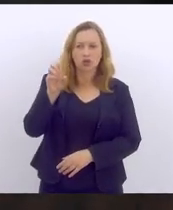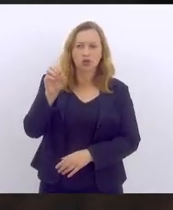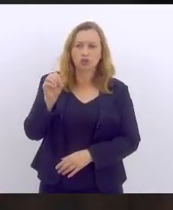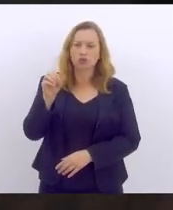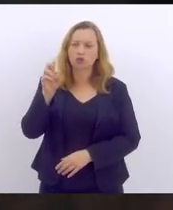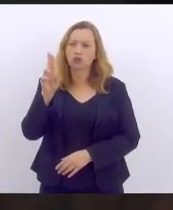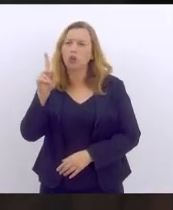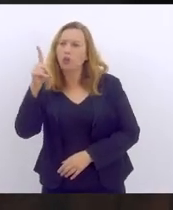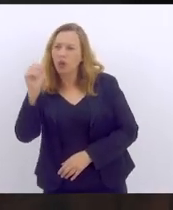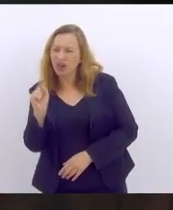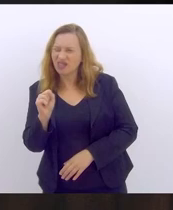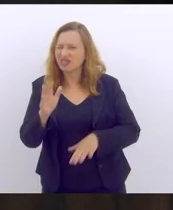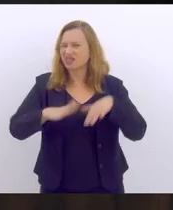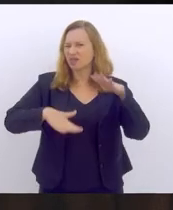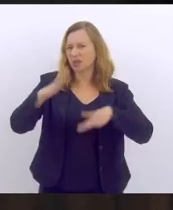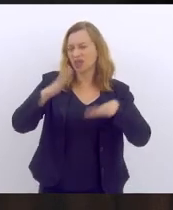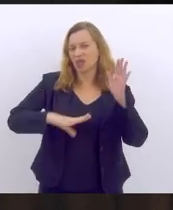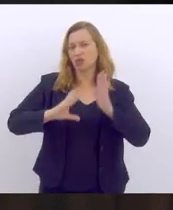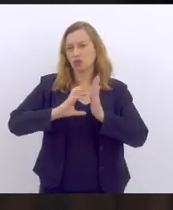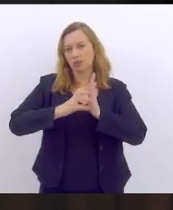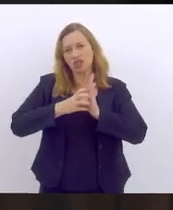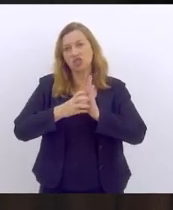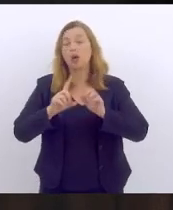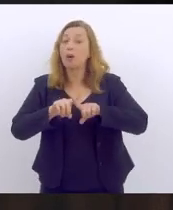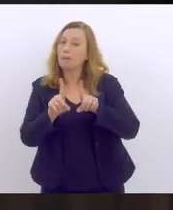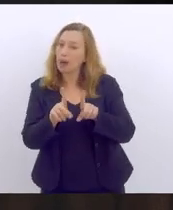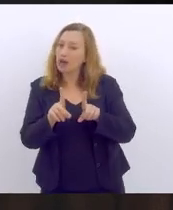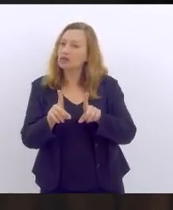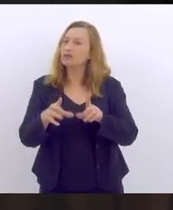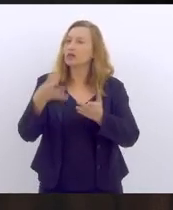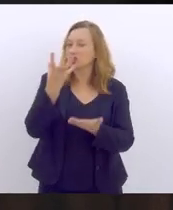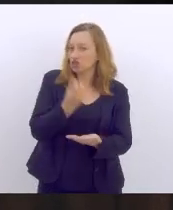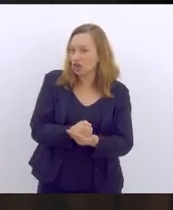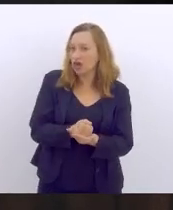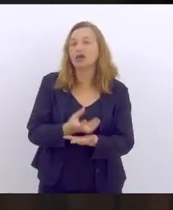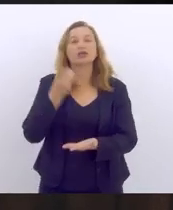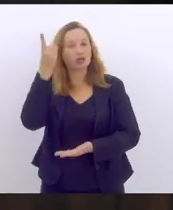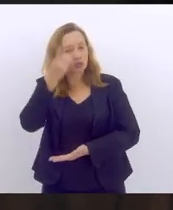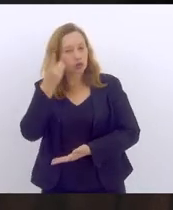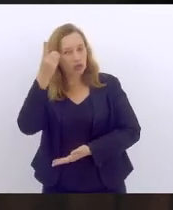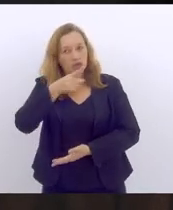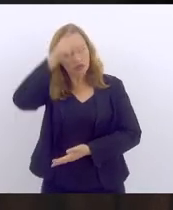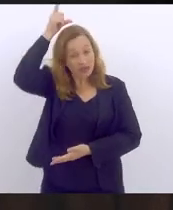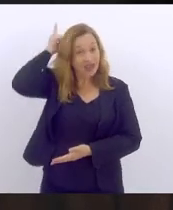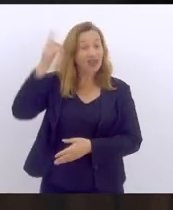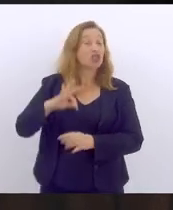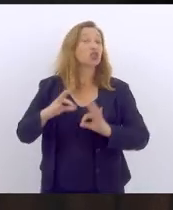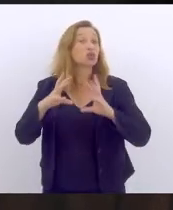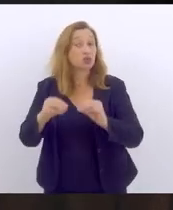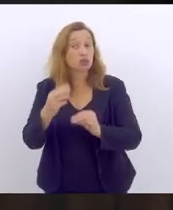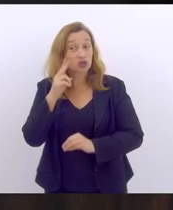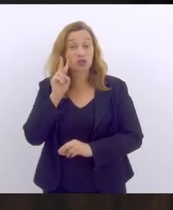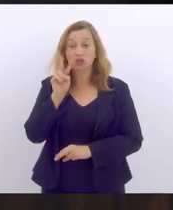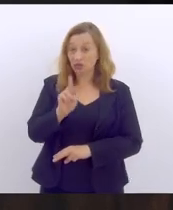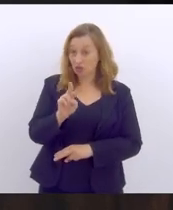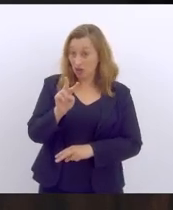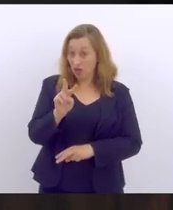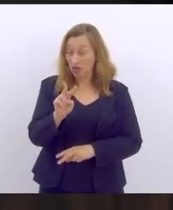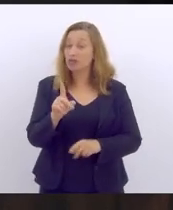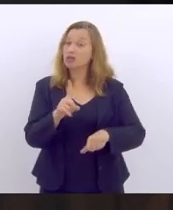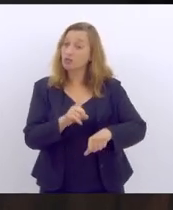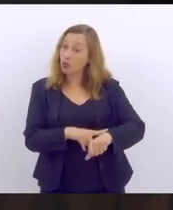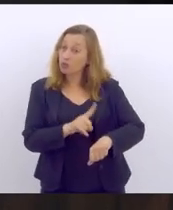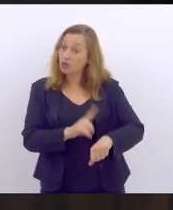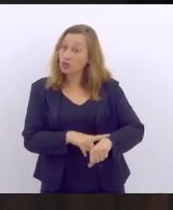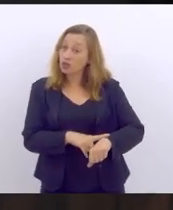independente do partido mas vale registrado Deputado Luiz Paulo e todos que nos assiste nos ouve nesse momento